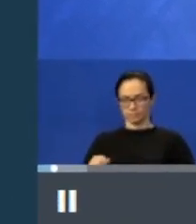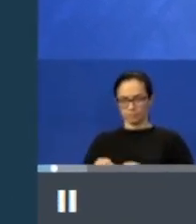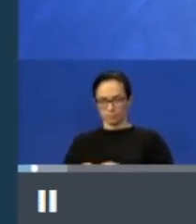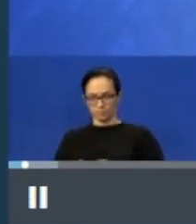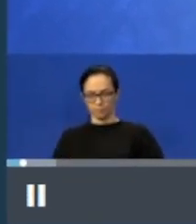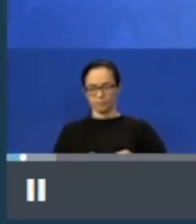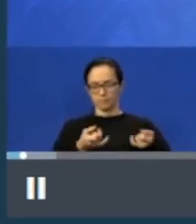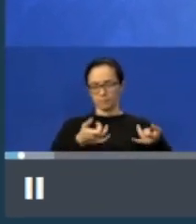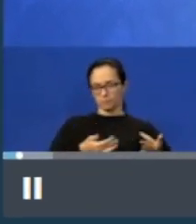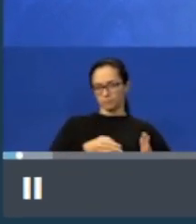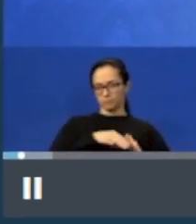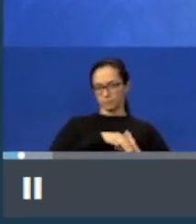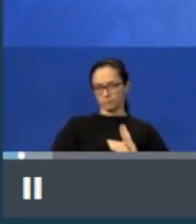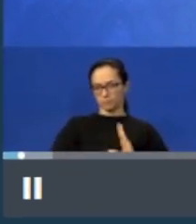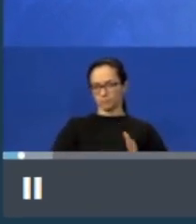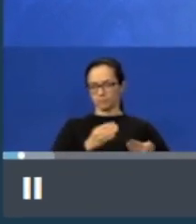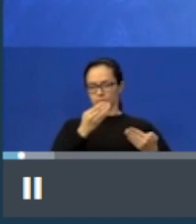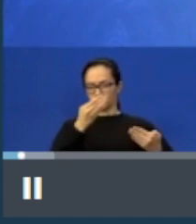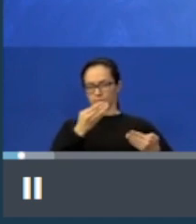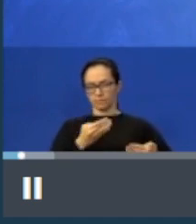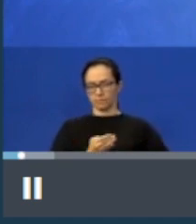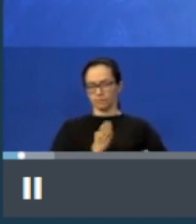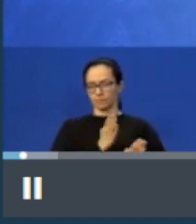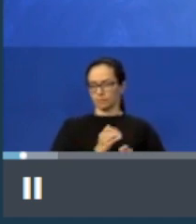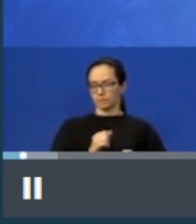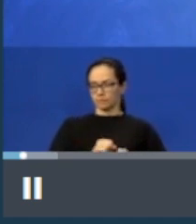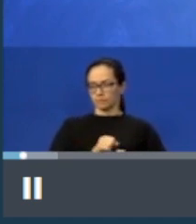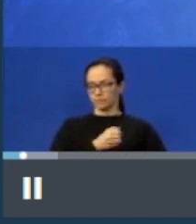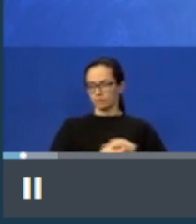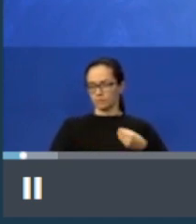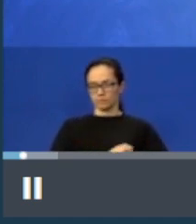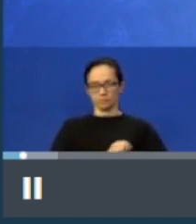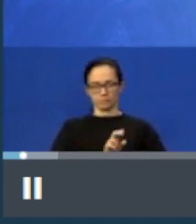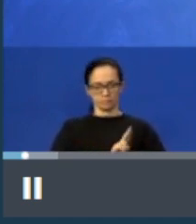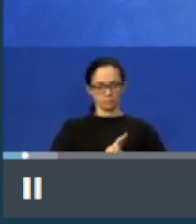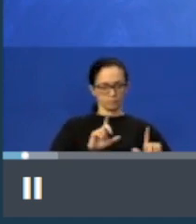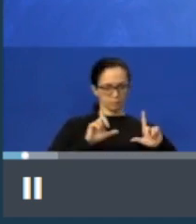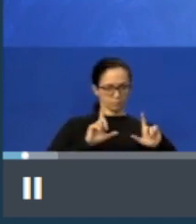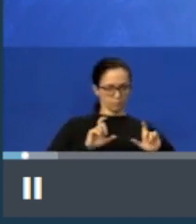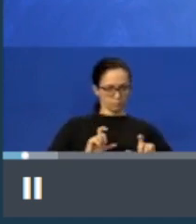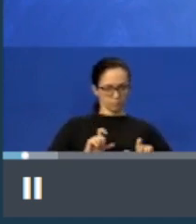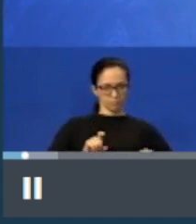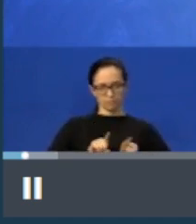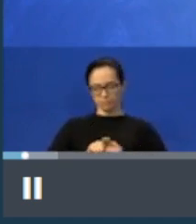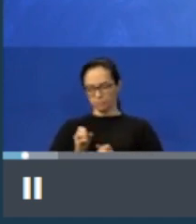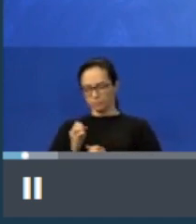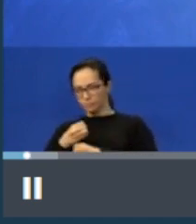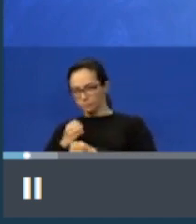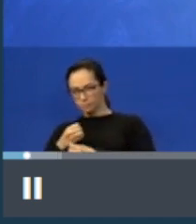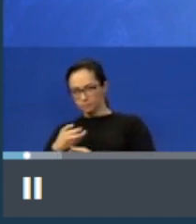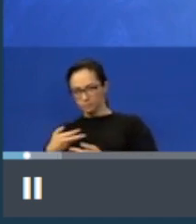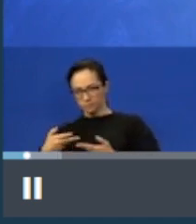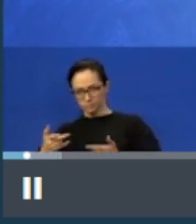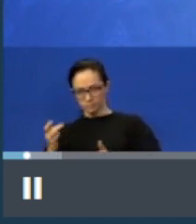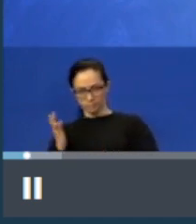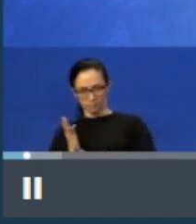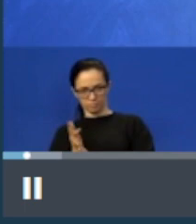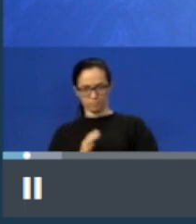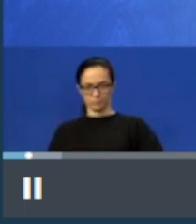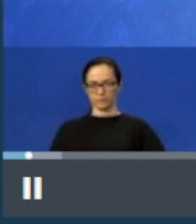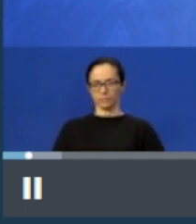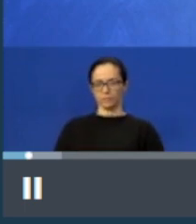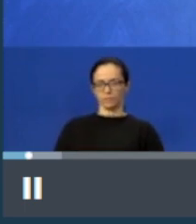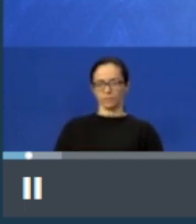de exame diagnóstico, como por exemplo os exames de imagem e os exames laboratoriais. Para a gente começar a disciplina, a gente vai falar